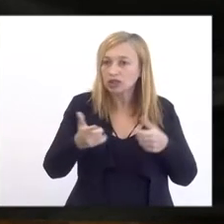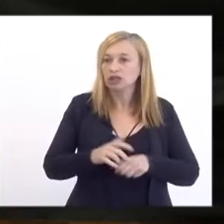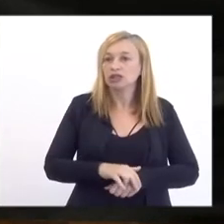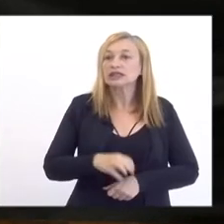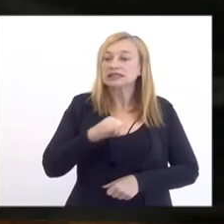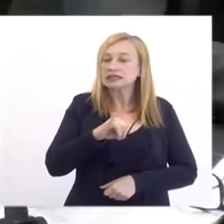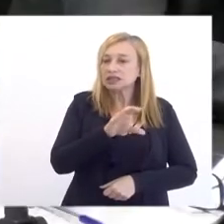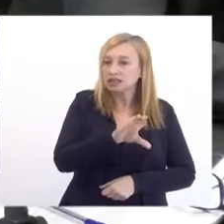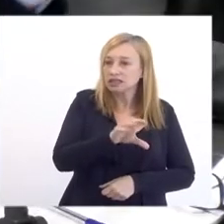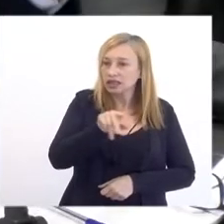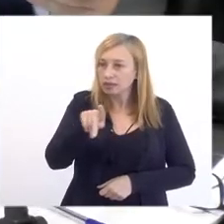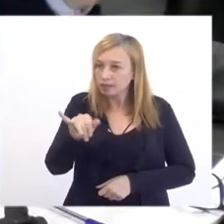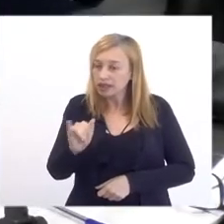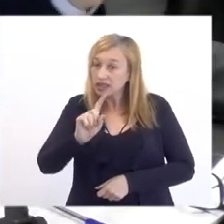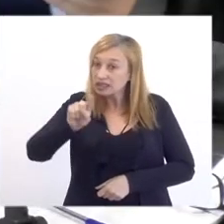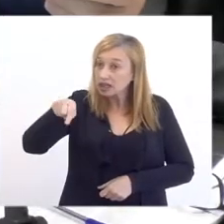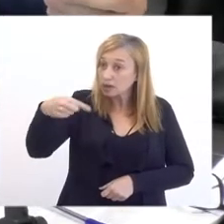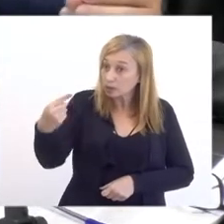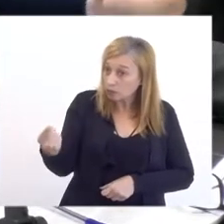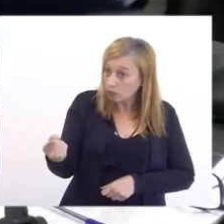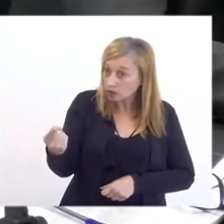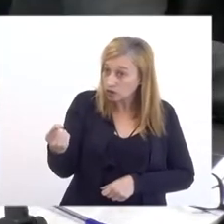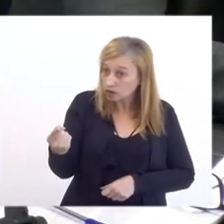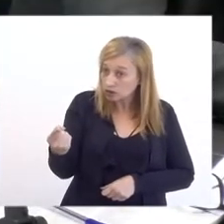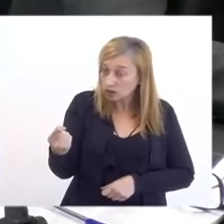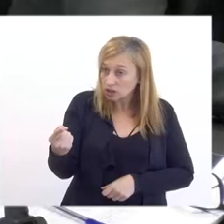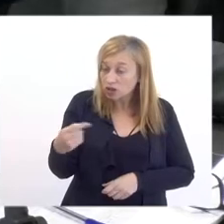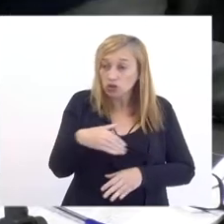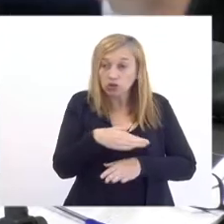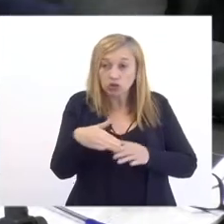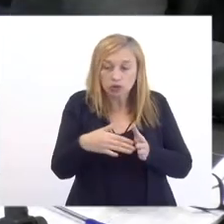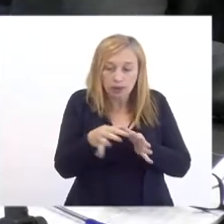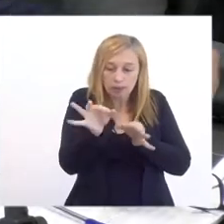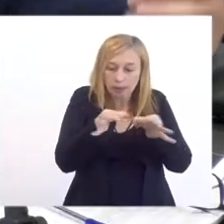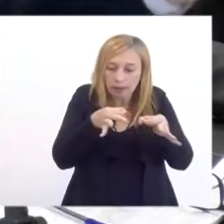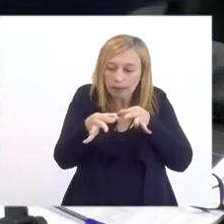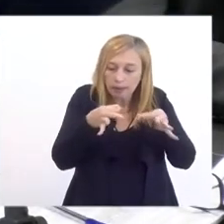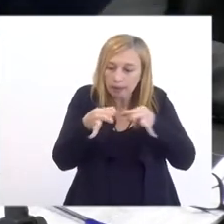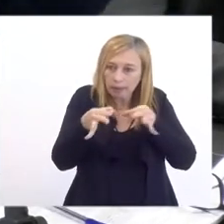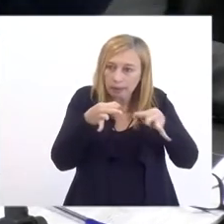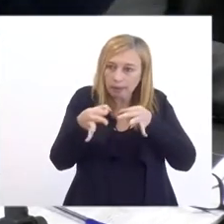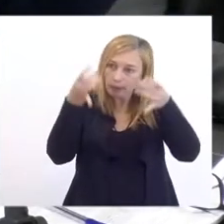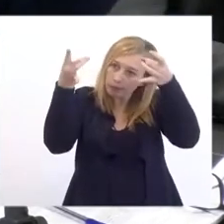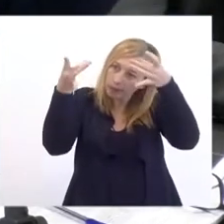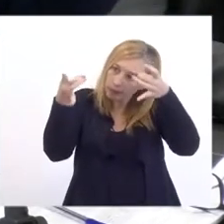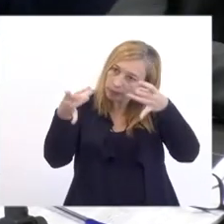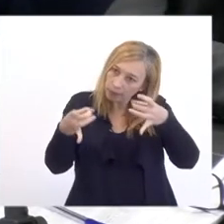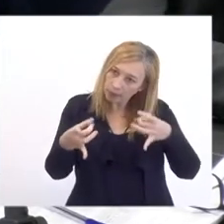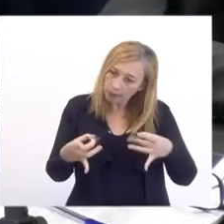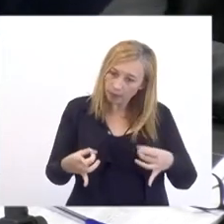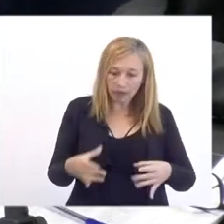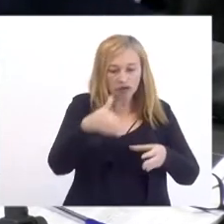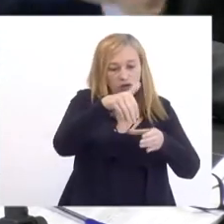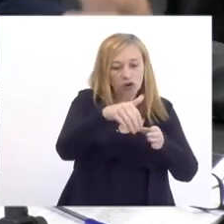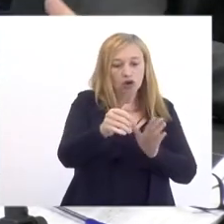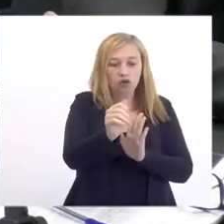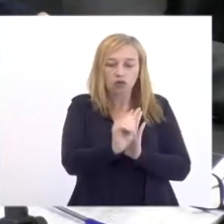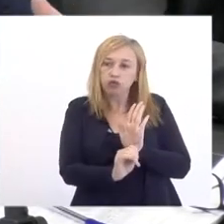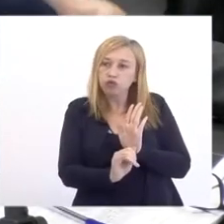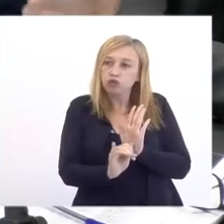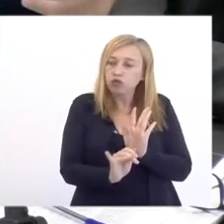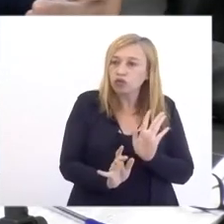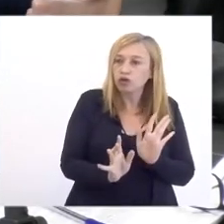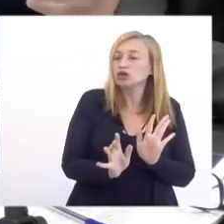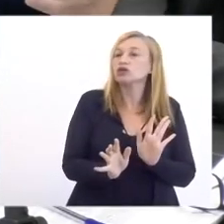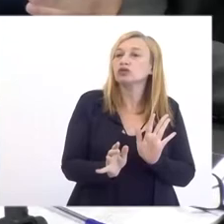uma CPI, depois de ser toda ela trabalhada, voto, o relatório feito,